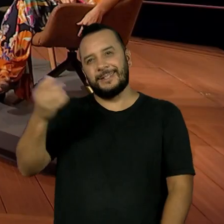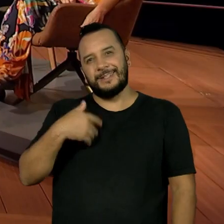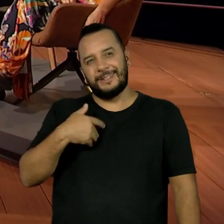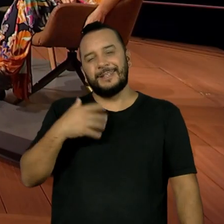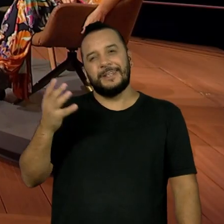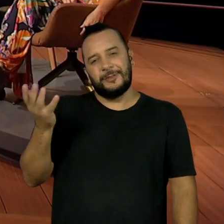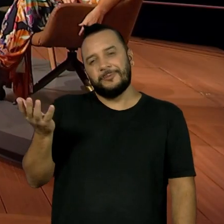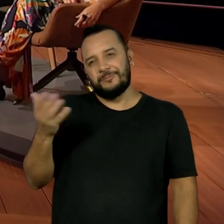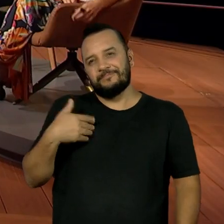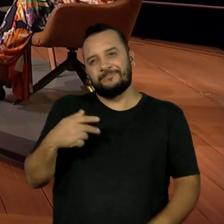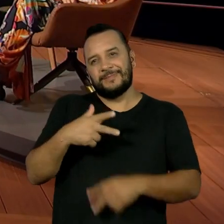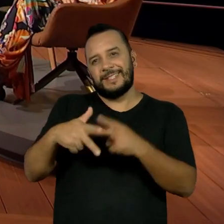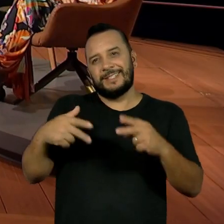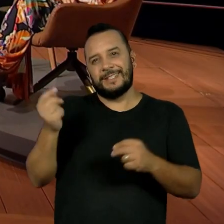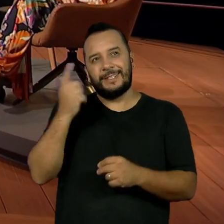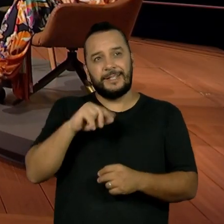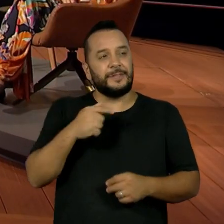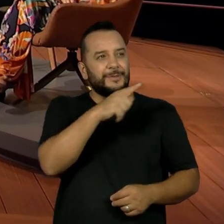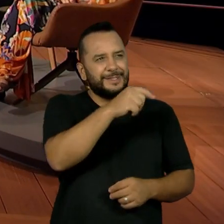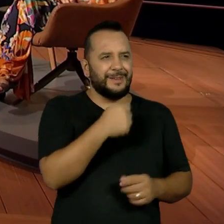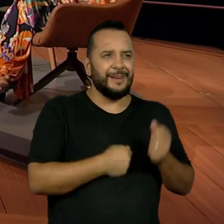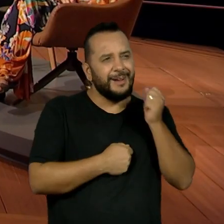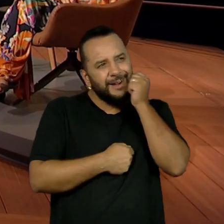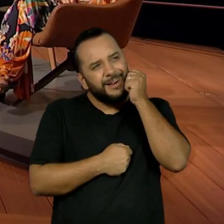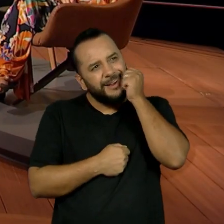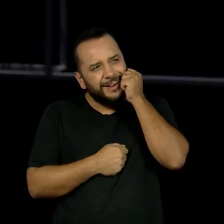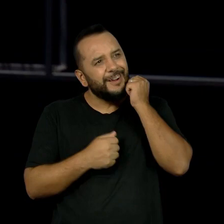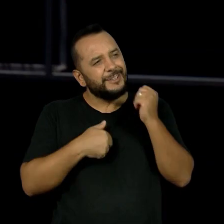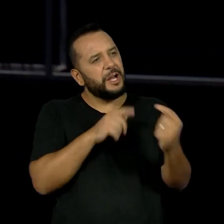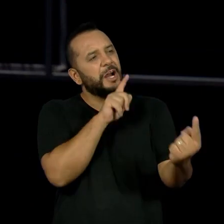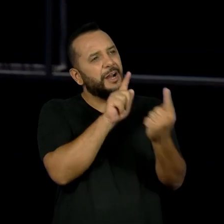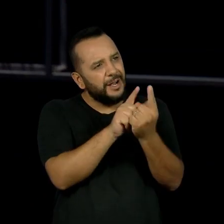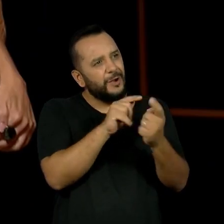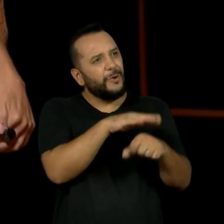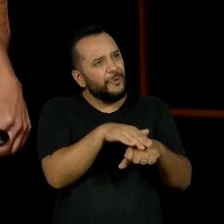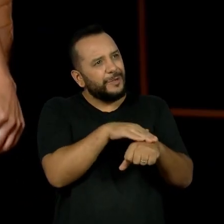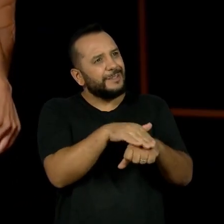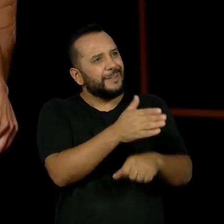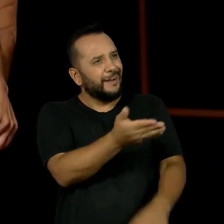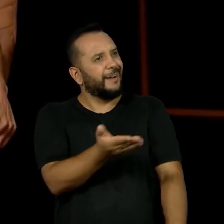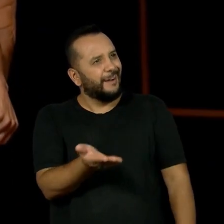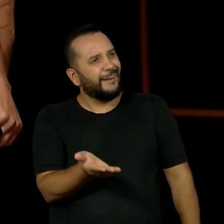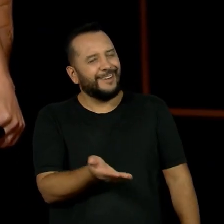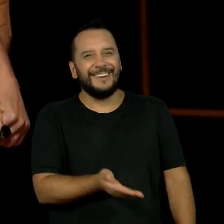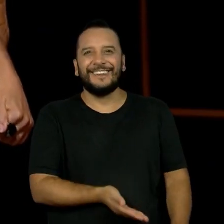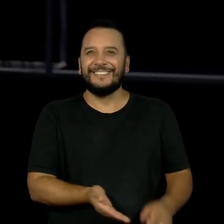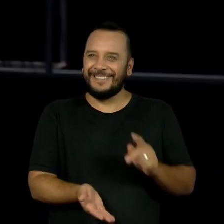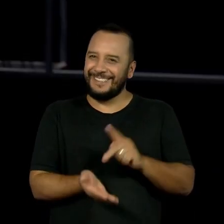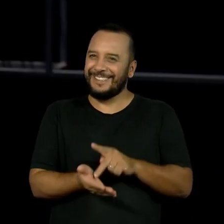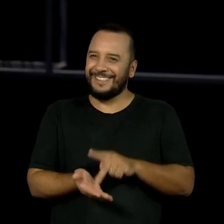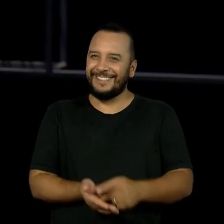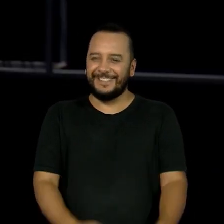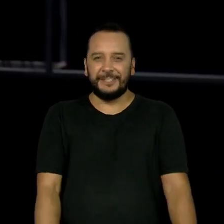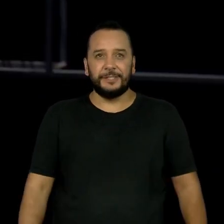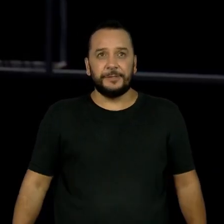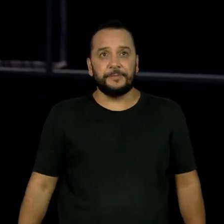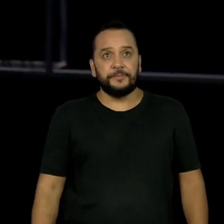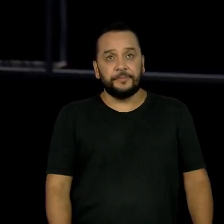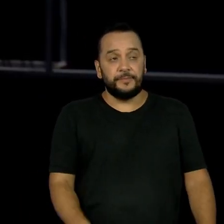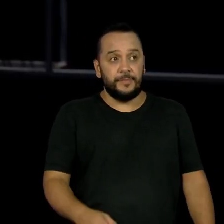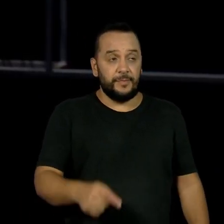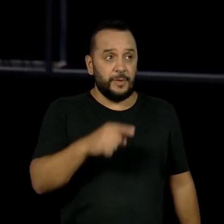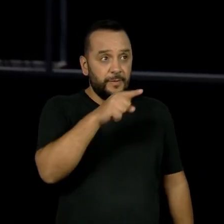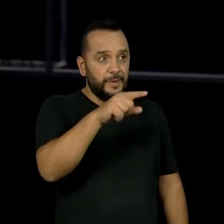Badi, né? Que ela vai lá, deixa eu encontrar o Astor. Você chegou a ter também